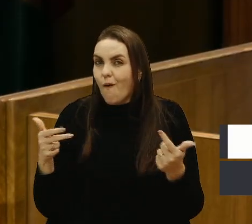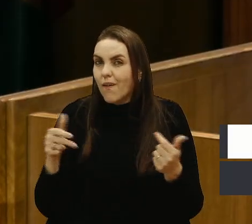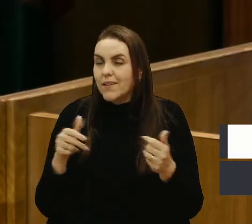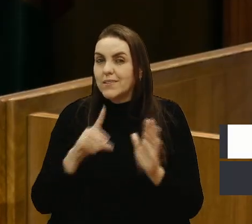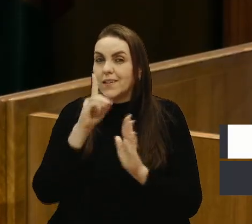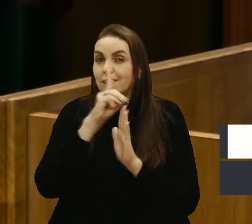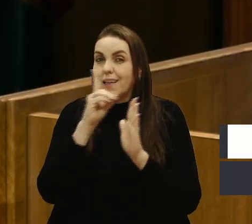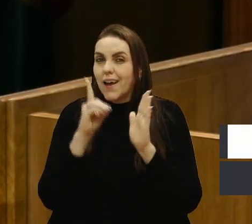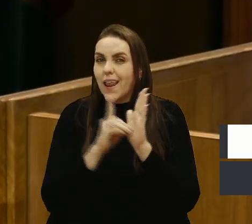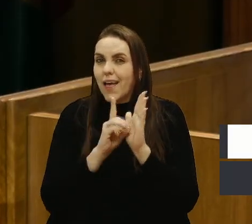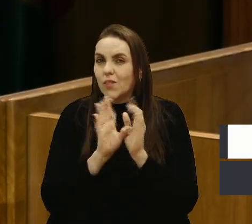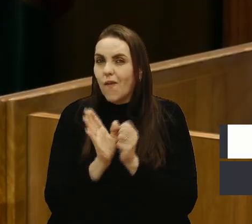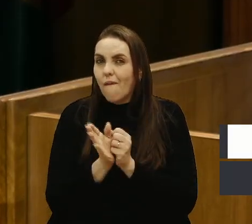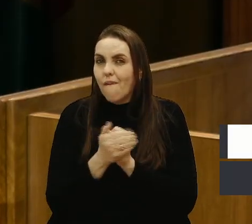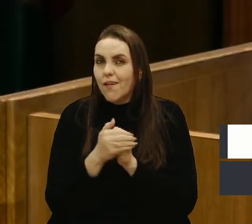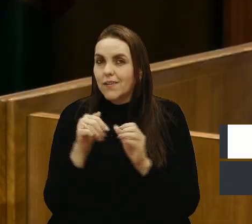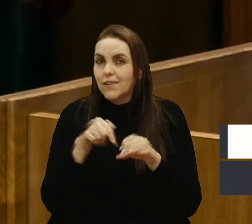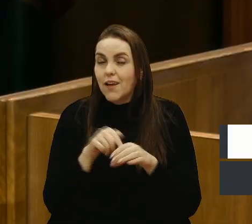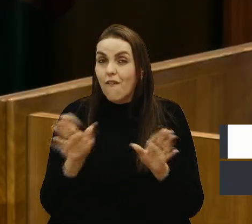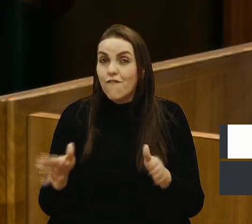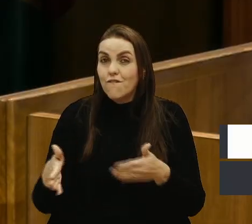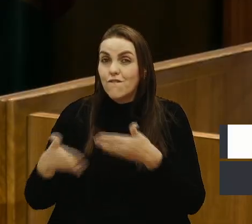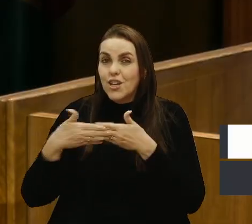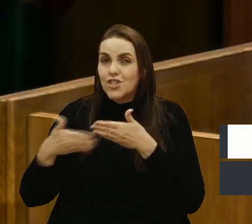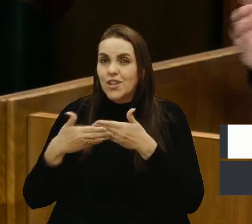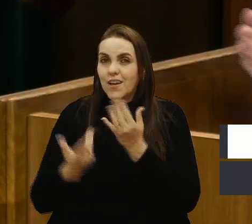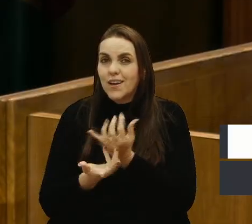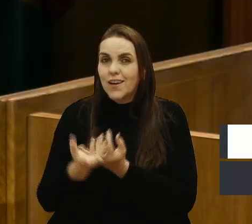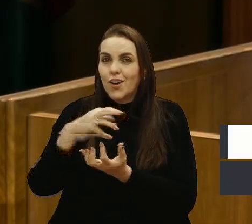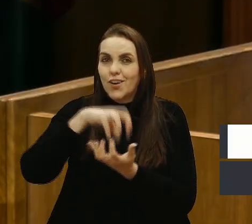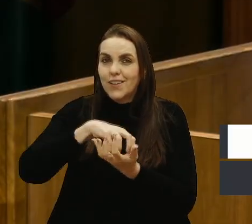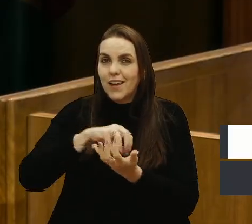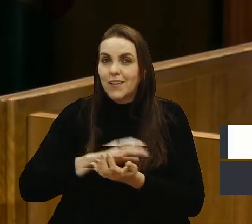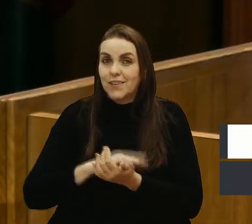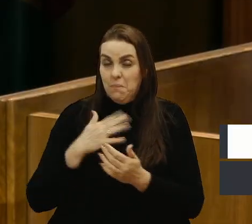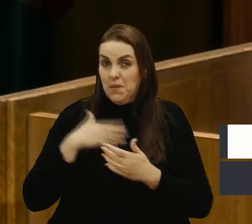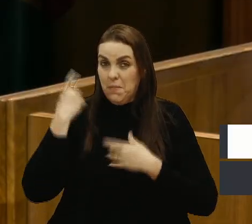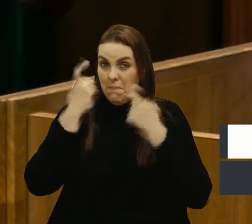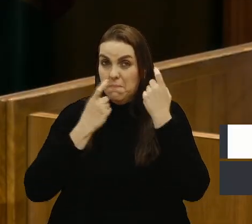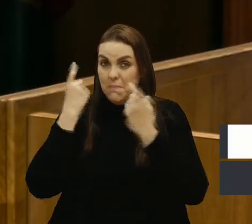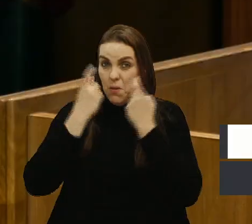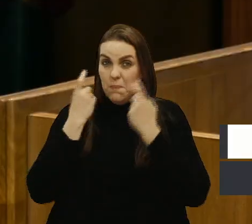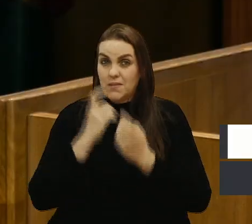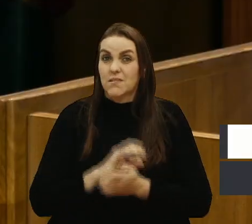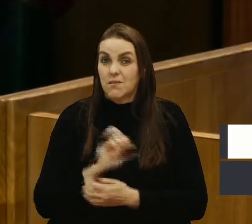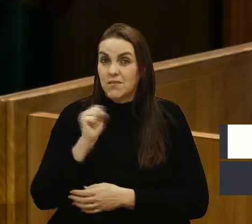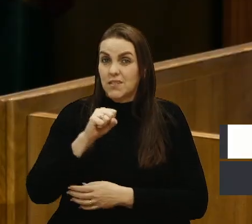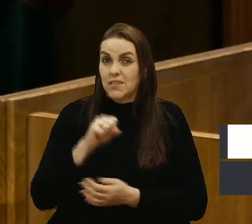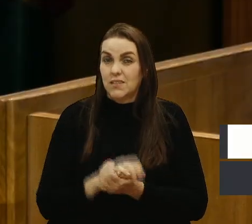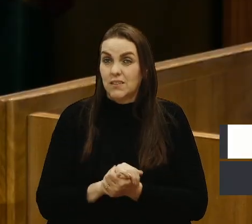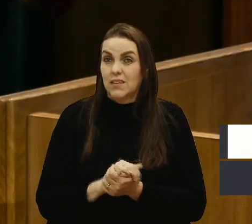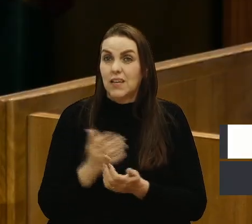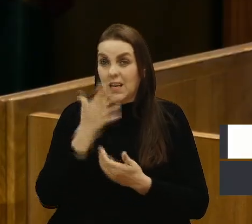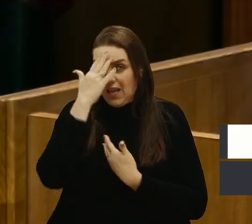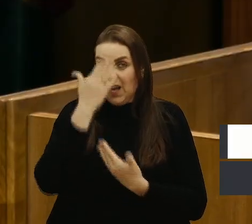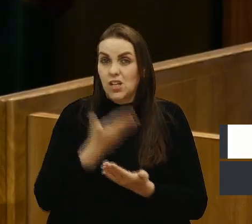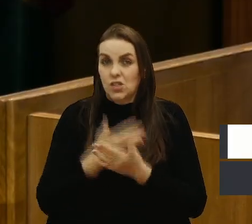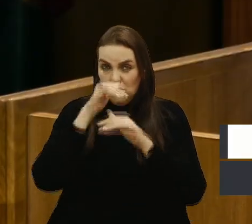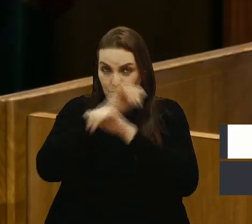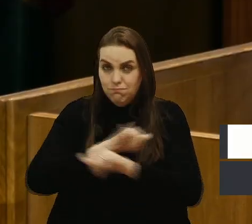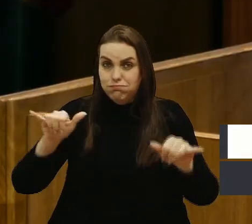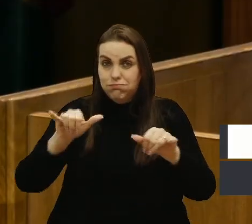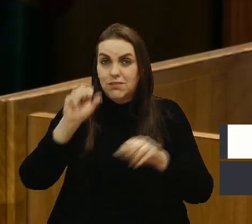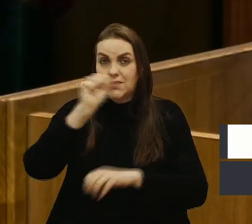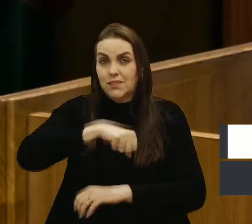decreto aí, que é o fechamento da Codeca? Isso me preocupa e acredito que isso tem que vir à tona, sim. A gente